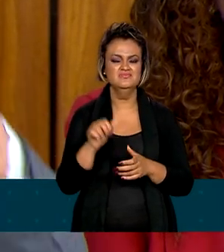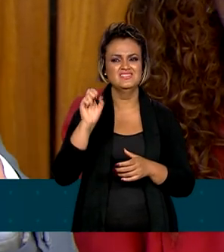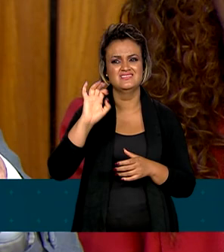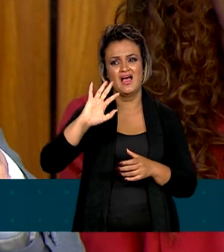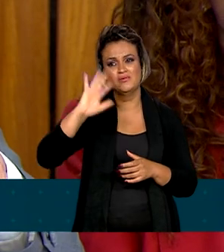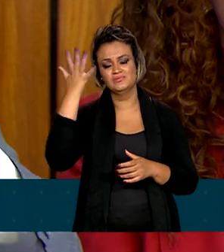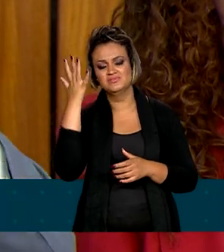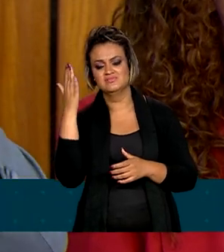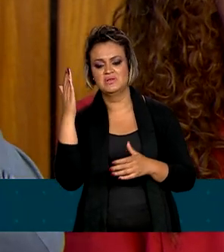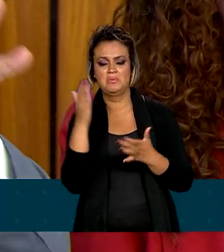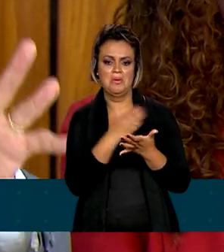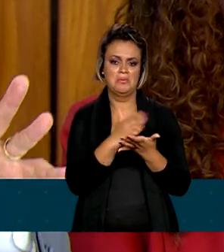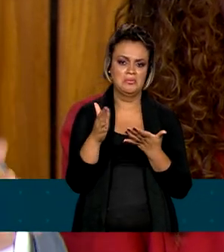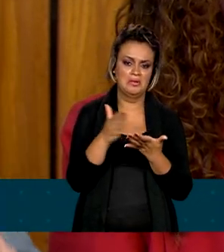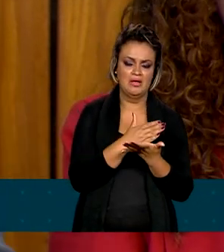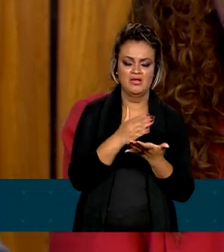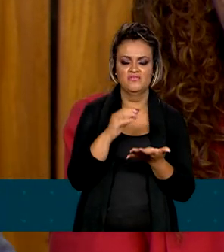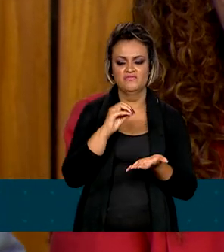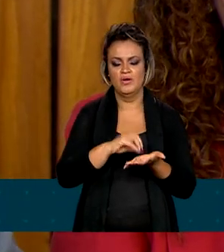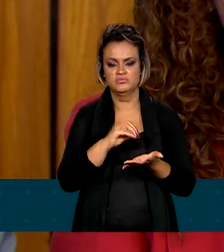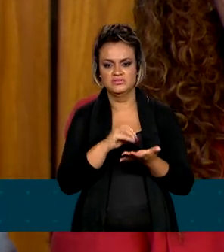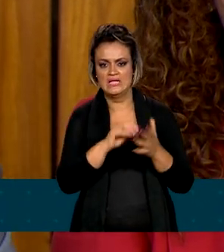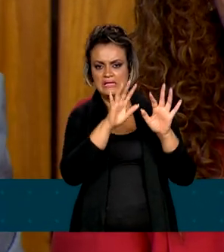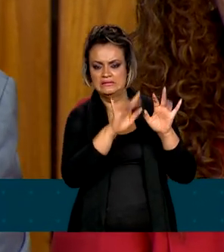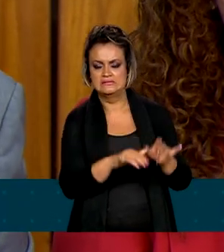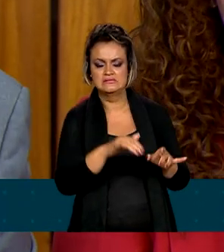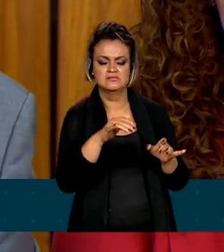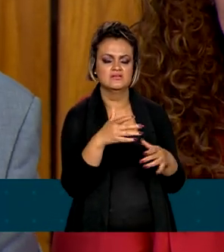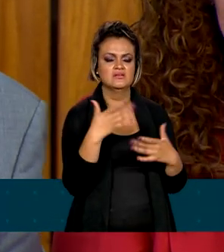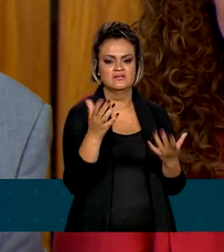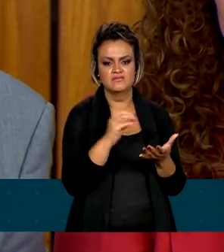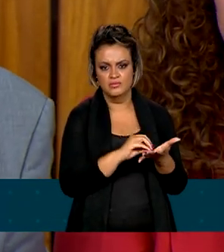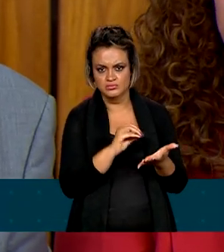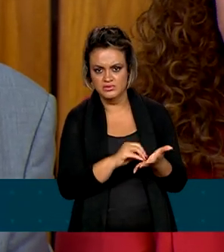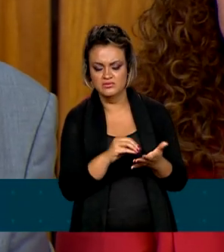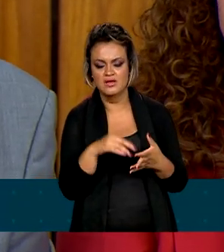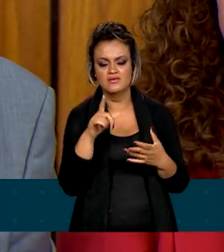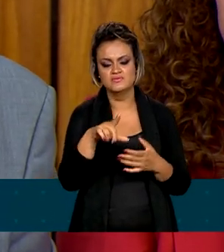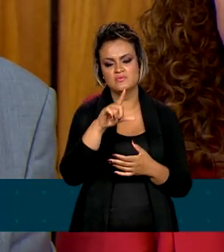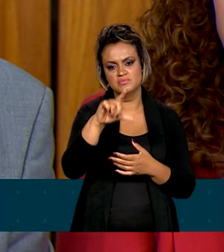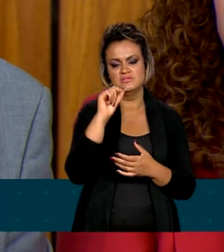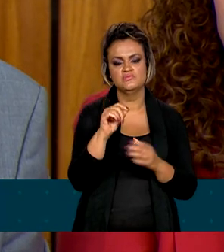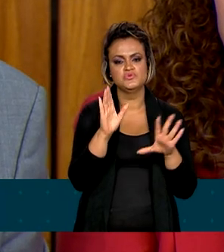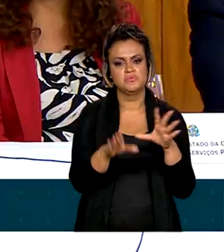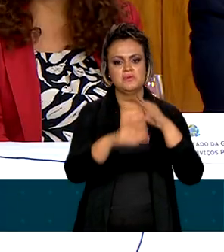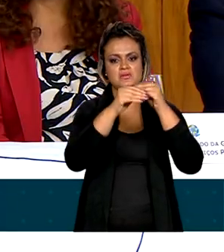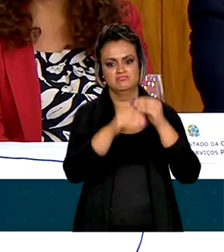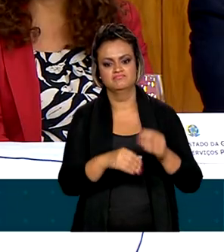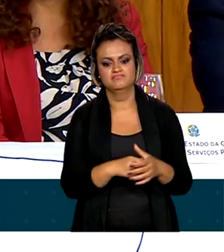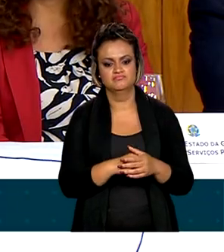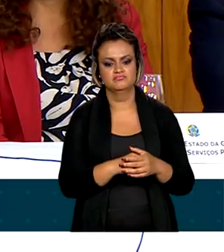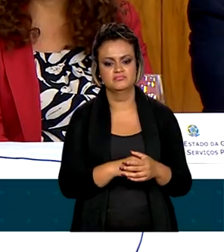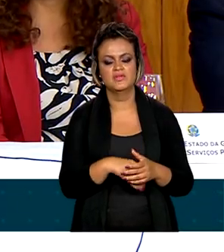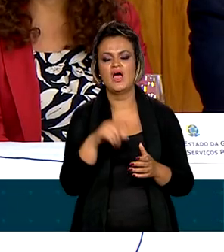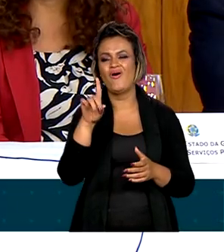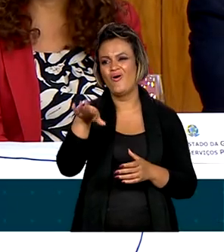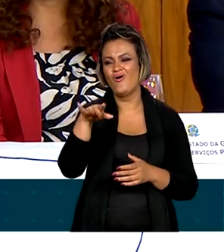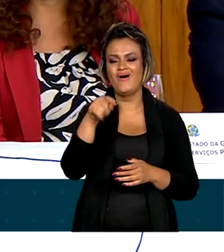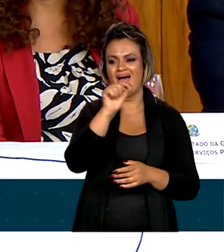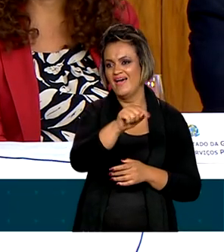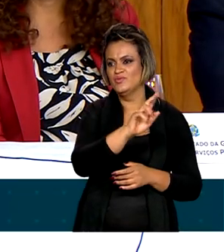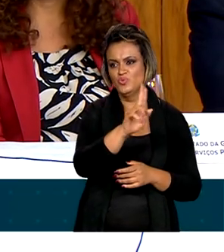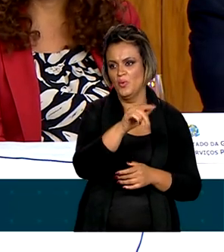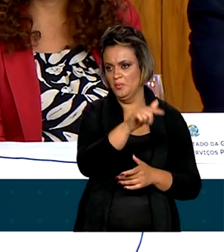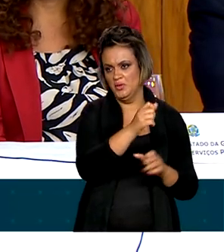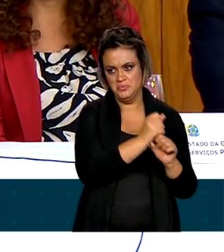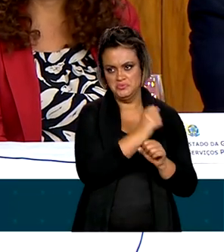eventualmente, faltou alguma obra daquelas que estão listadas para o município de vocês, vocês vão ter a opção de acrescentar obra que, eventualmente,